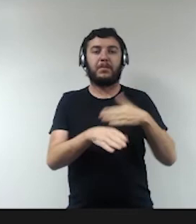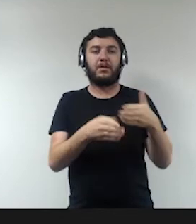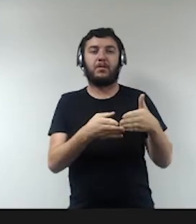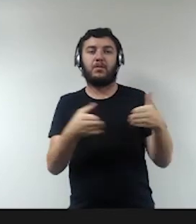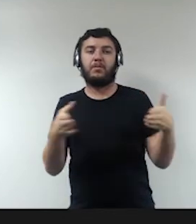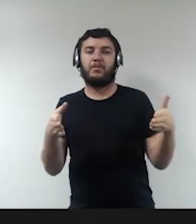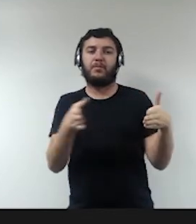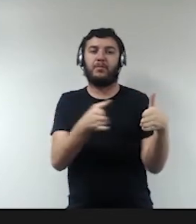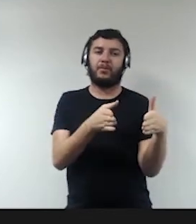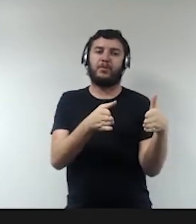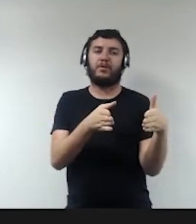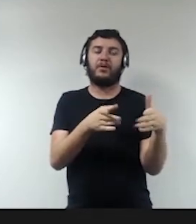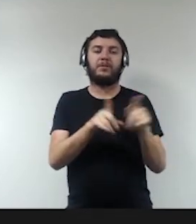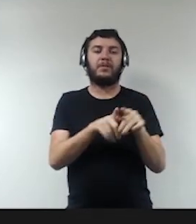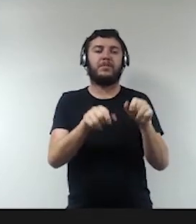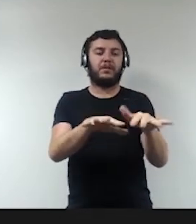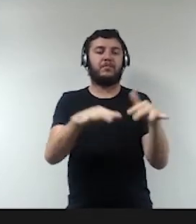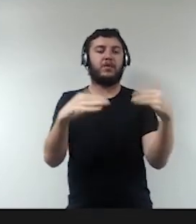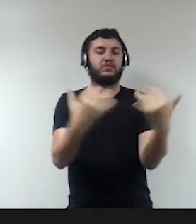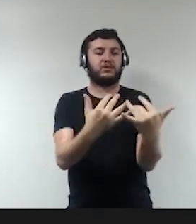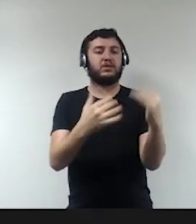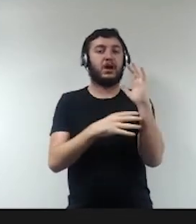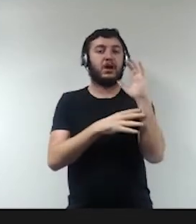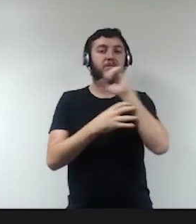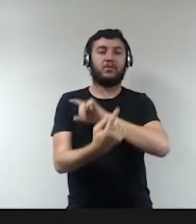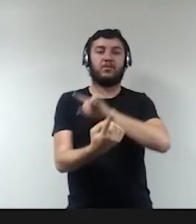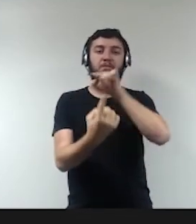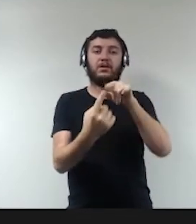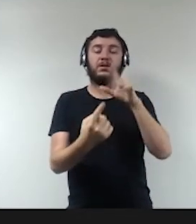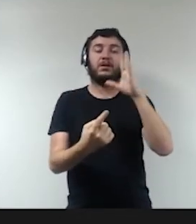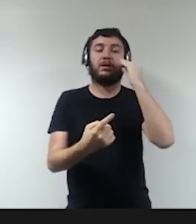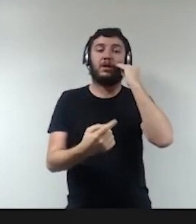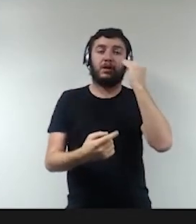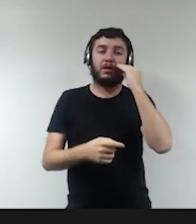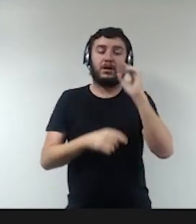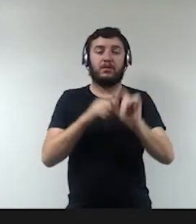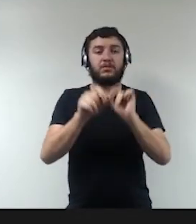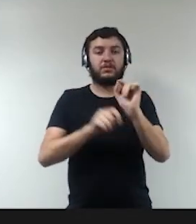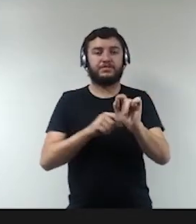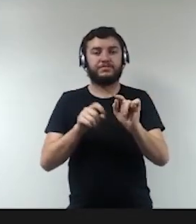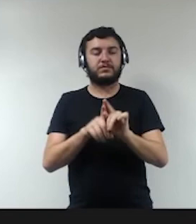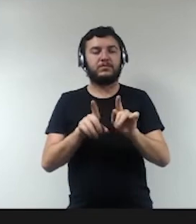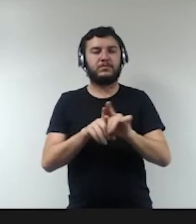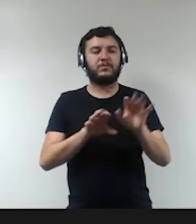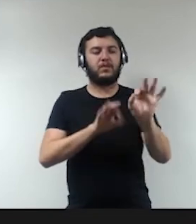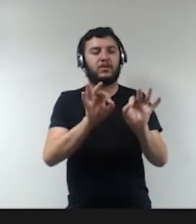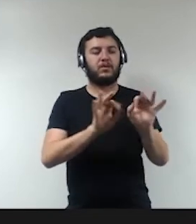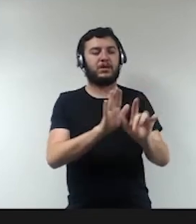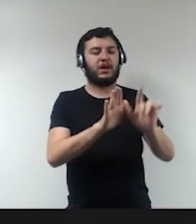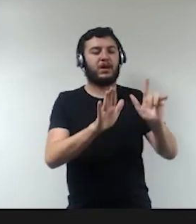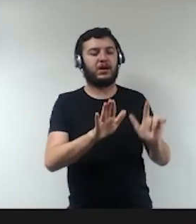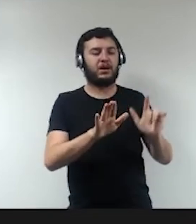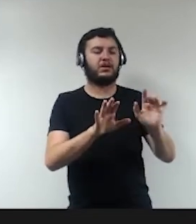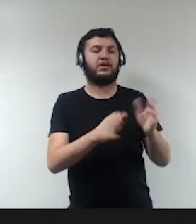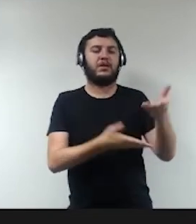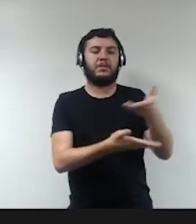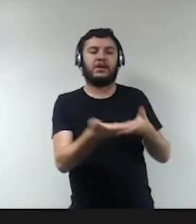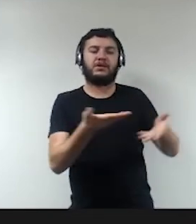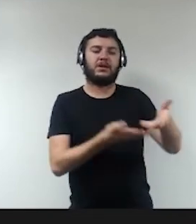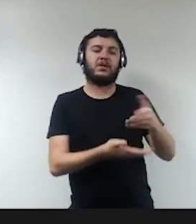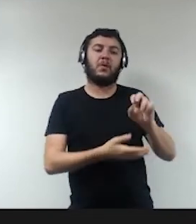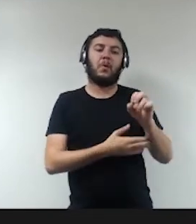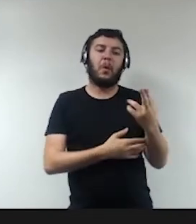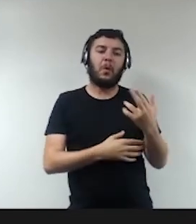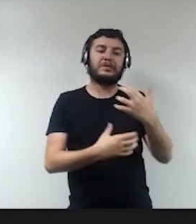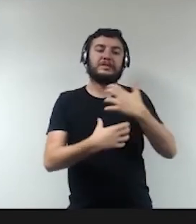audiência rápida, né? Na tentativa de fazer uma pré-mediação ou sentir qual é o terreno, se vai